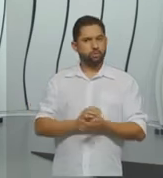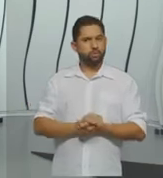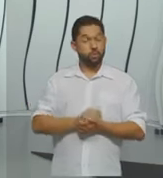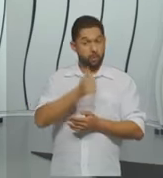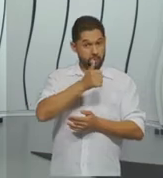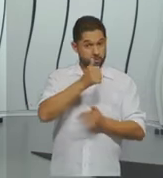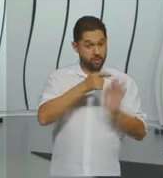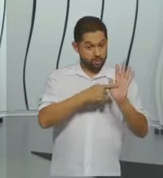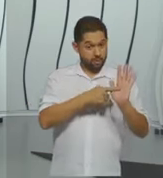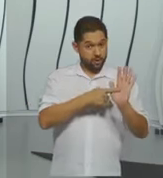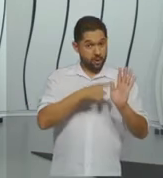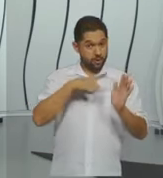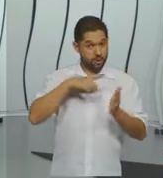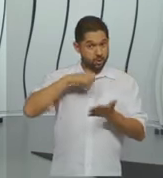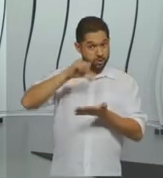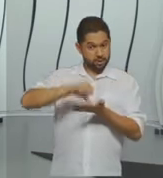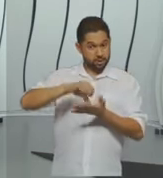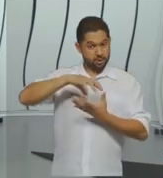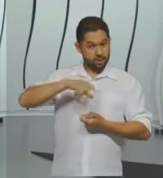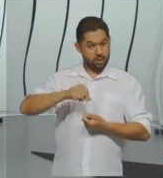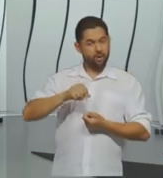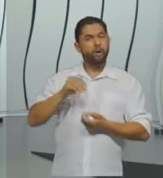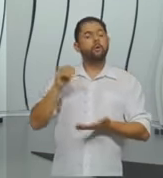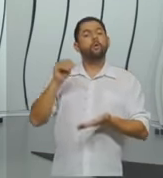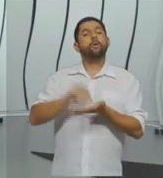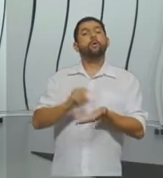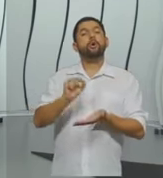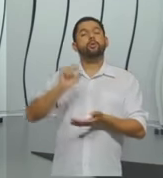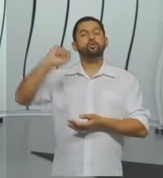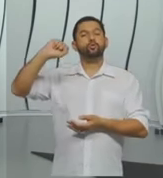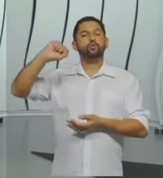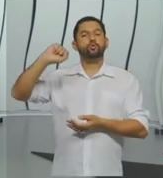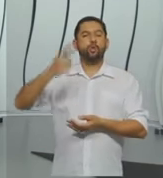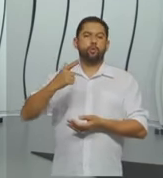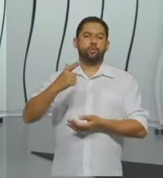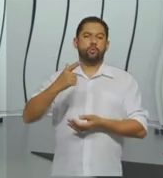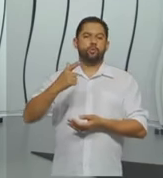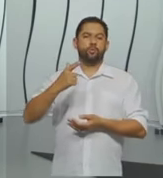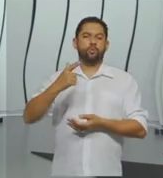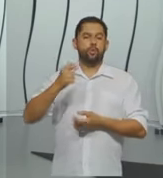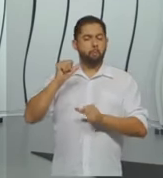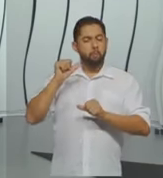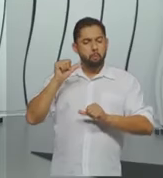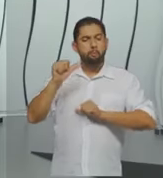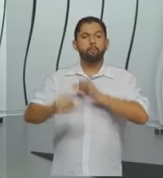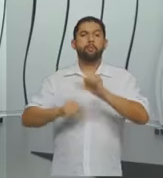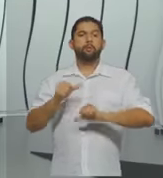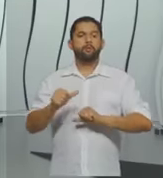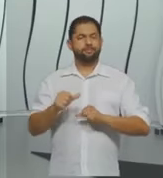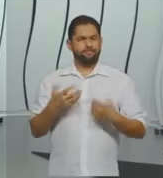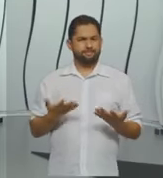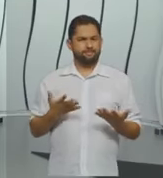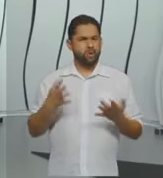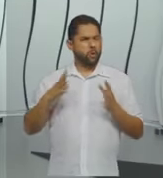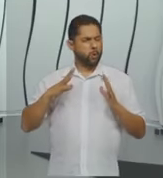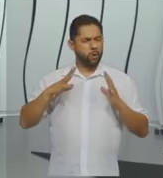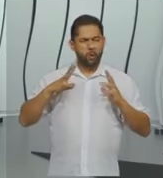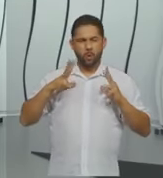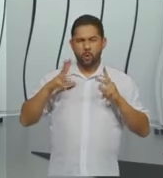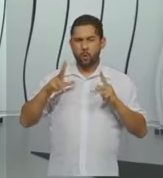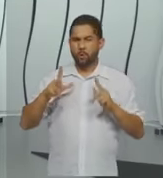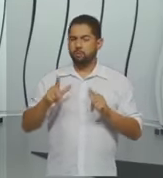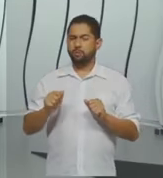e colocar no lugar da Terra o Sol, certo? Só de ter feito isso, já houve uma grande